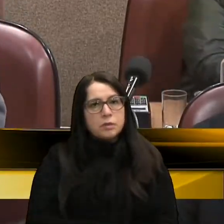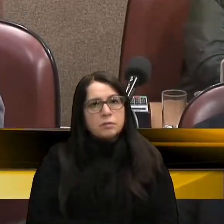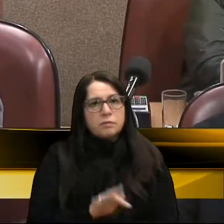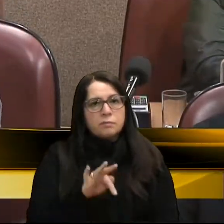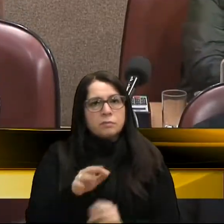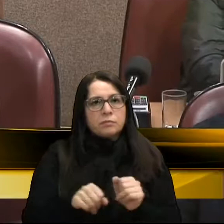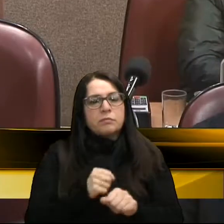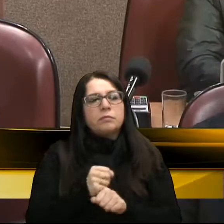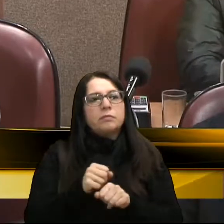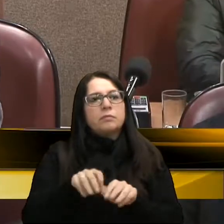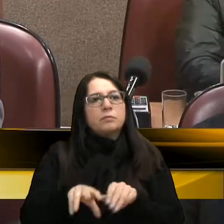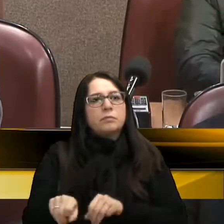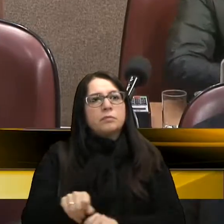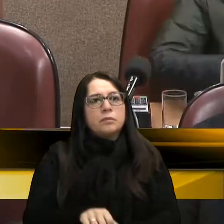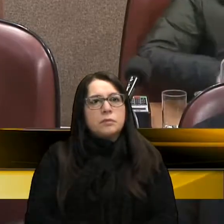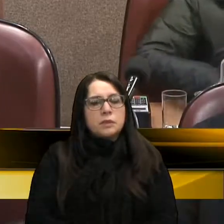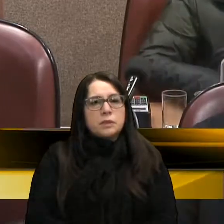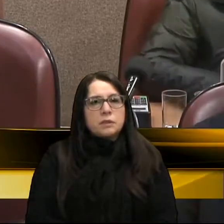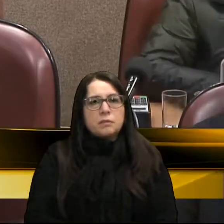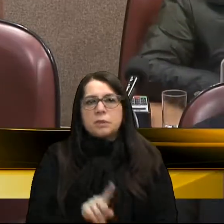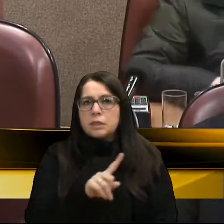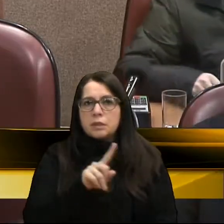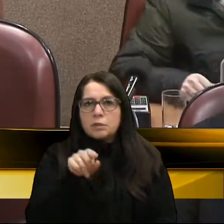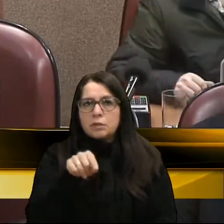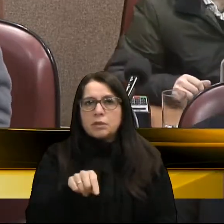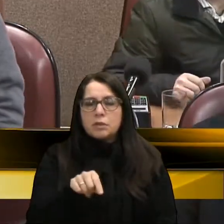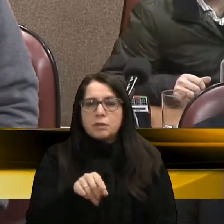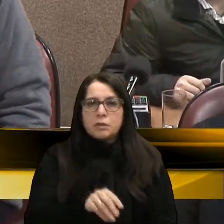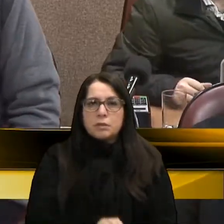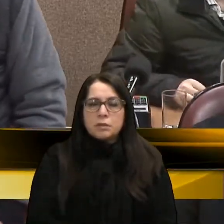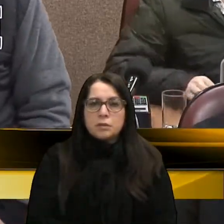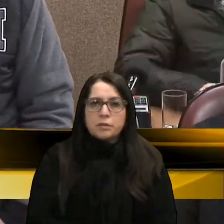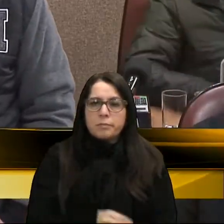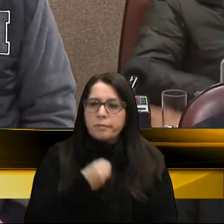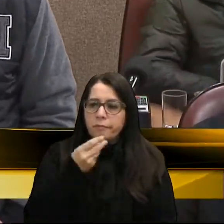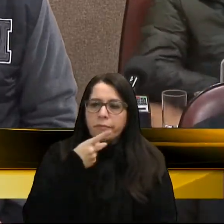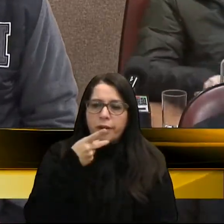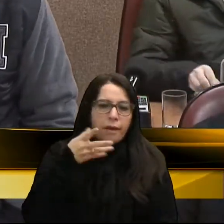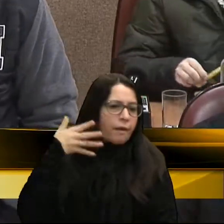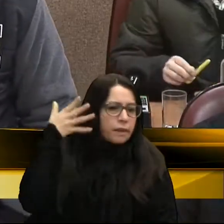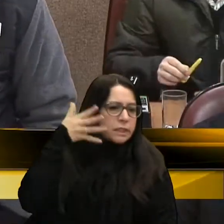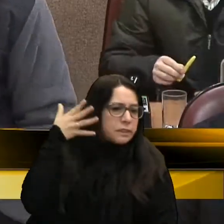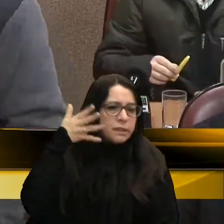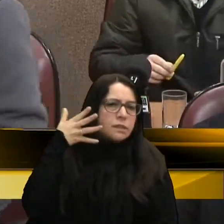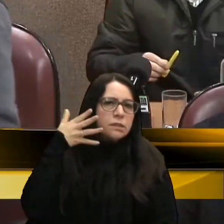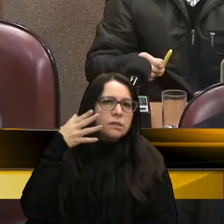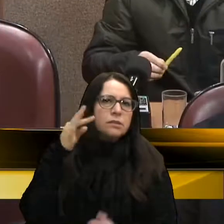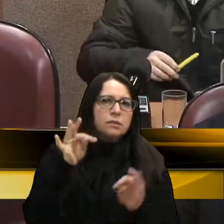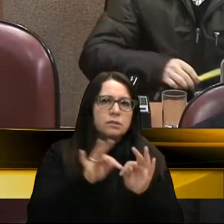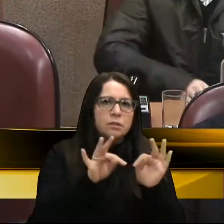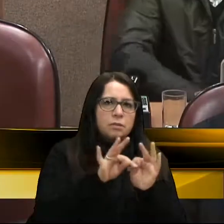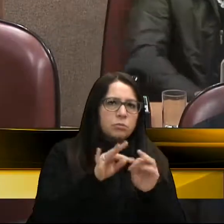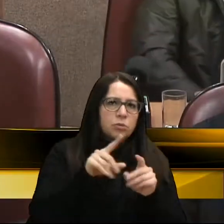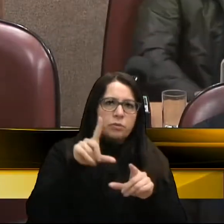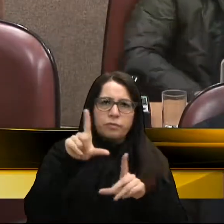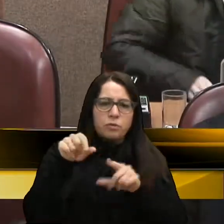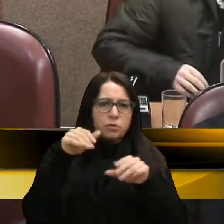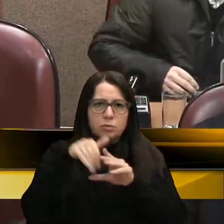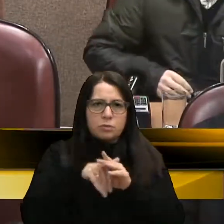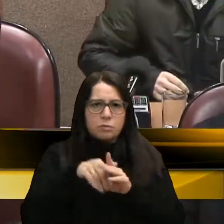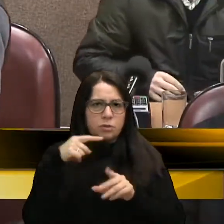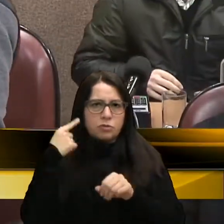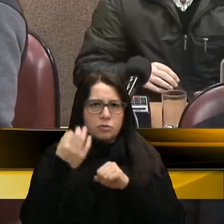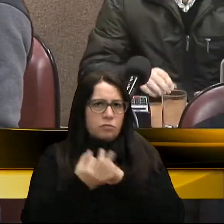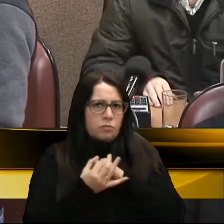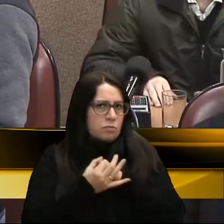do ano pretendo me formar, mas não estou aqui para dar discurso técnico, porque eu não fui eleito para ser advogado aqui